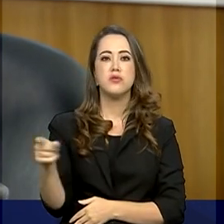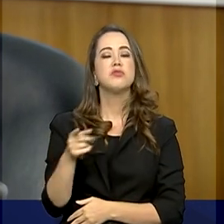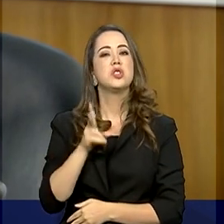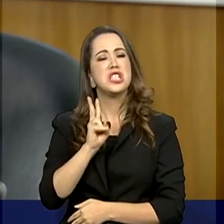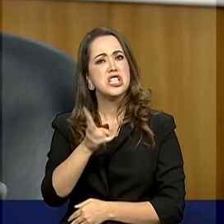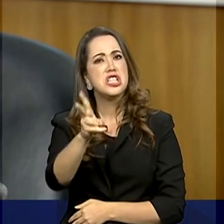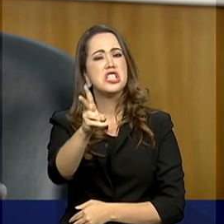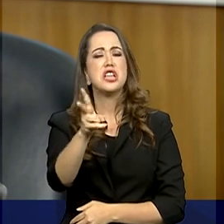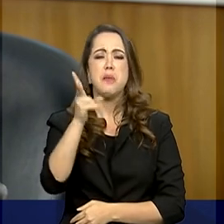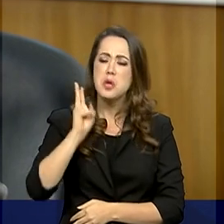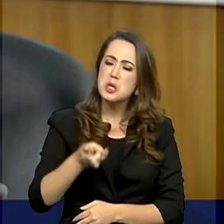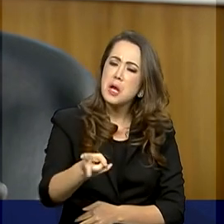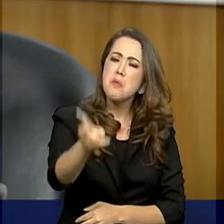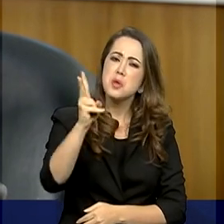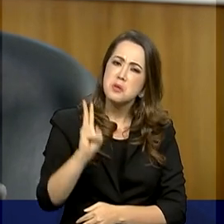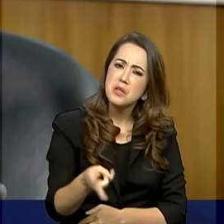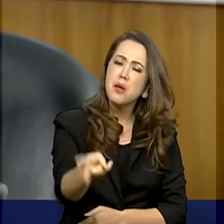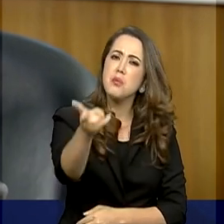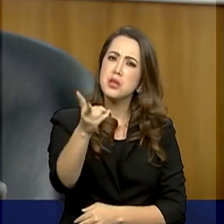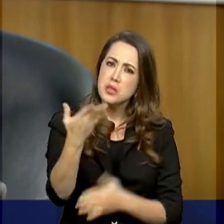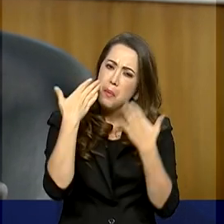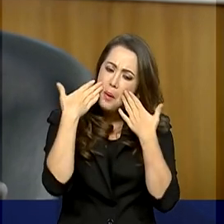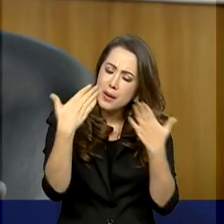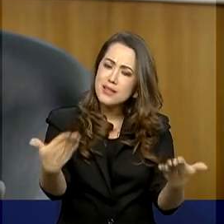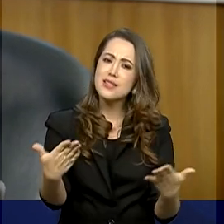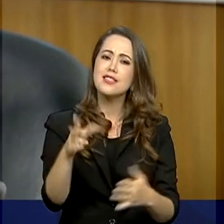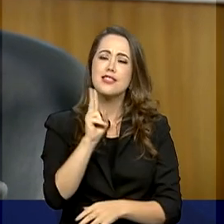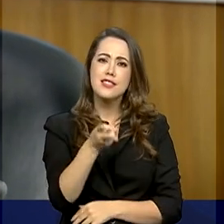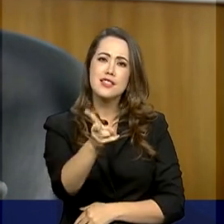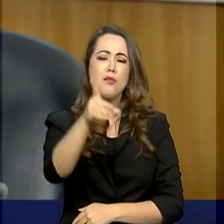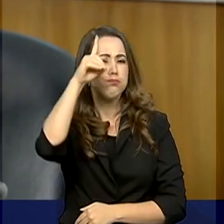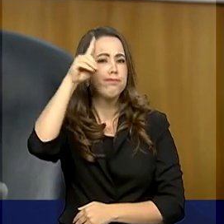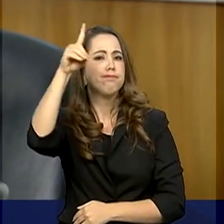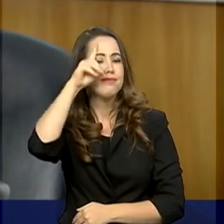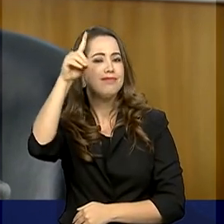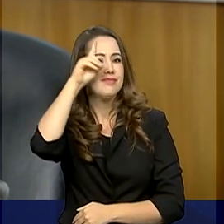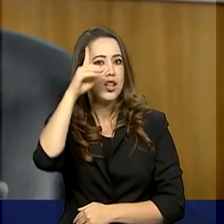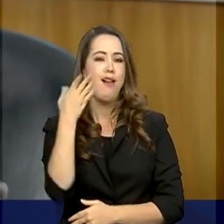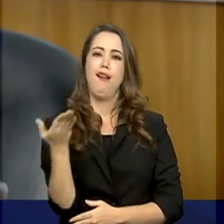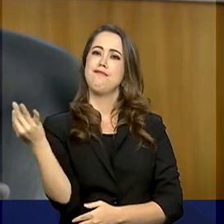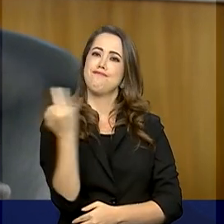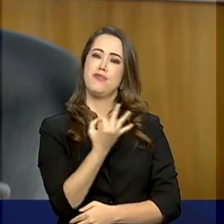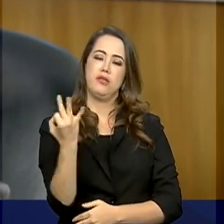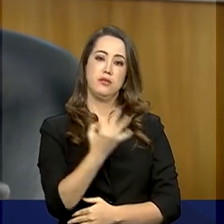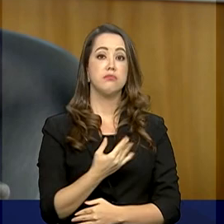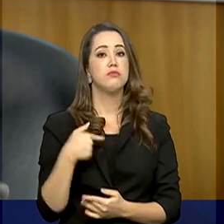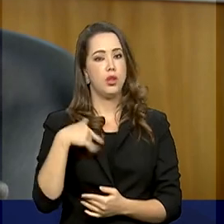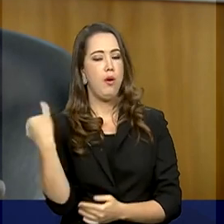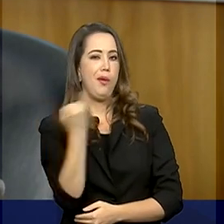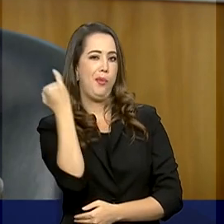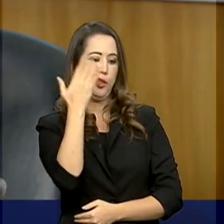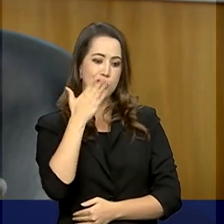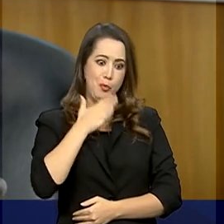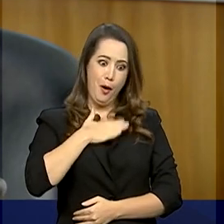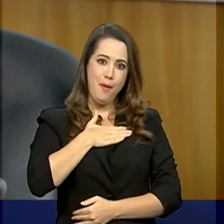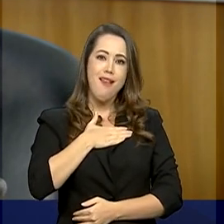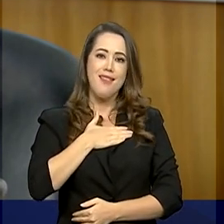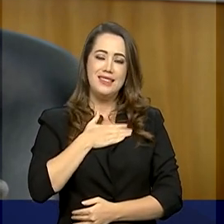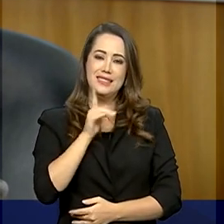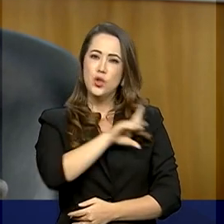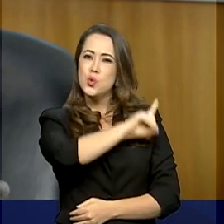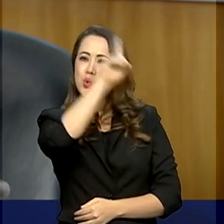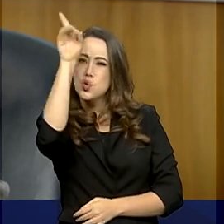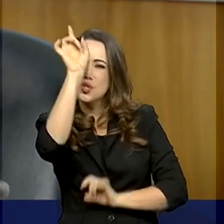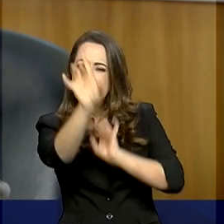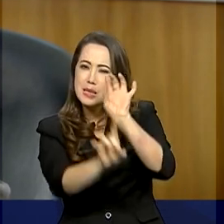dia de interrupção é um feito extraordinário então para mim é muito importante poder participar desse é uma